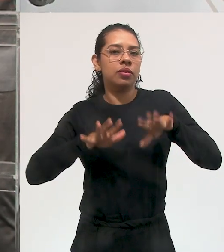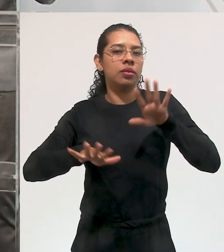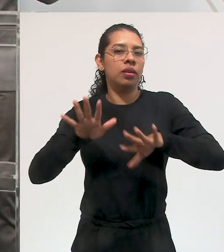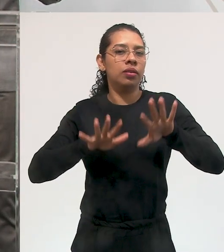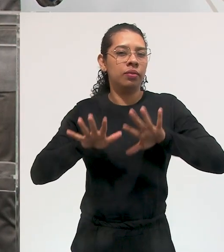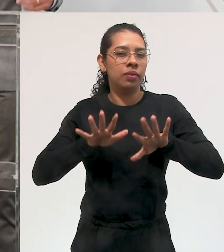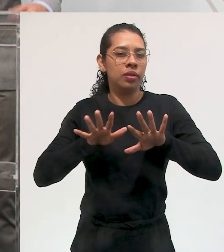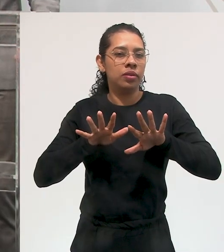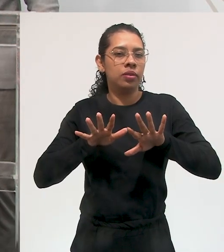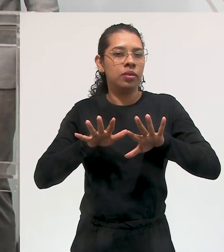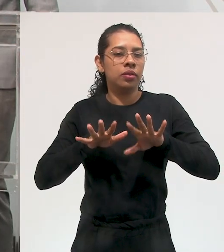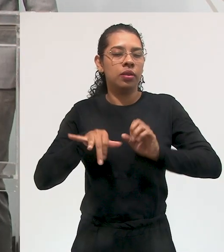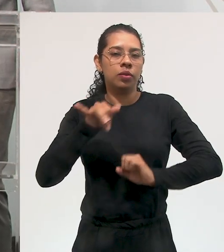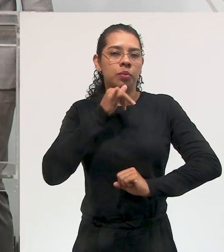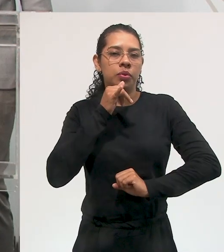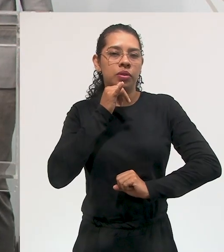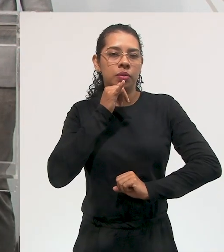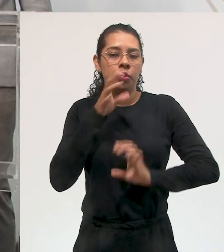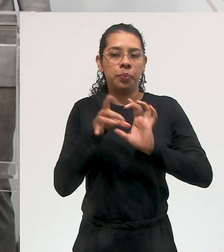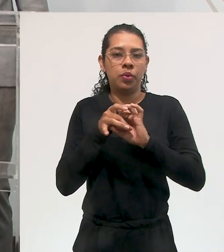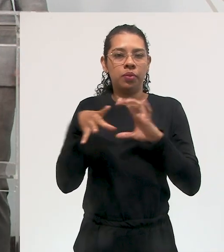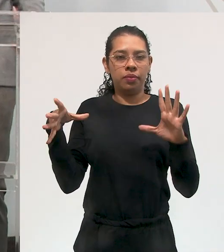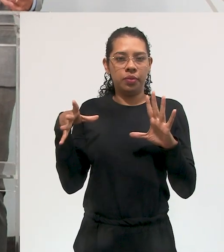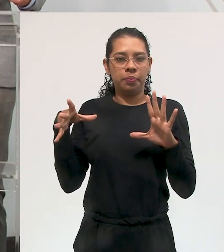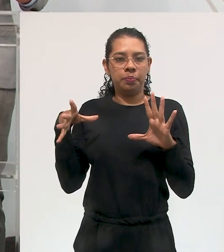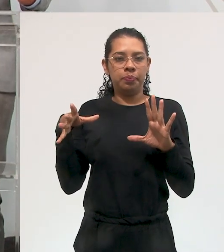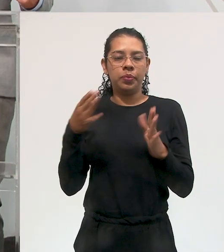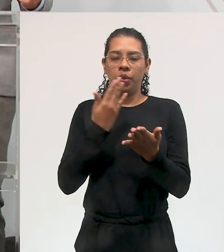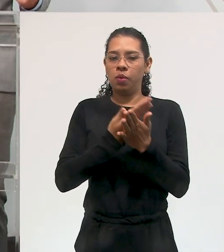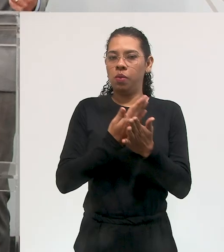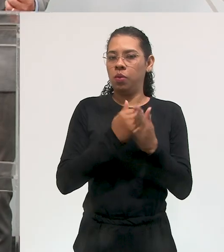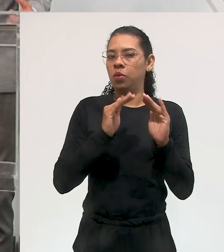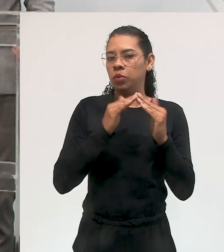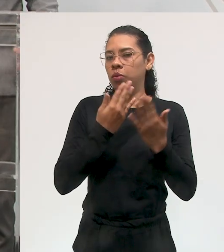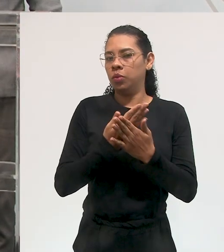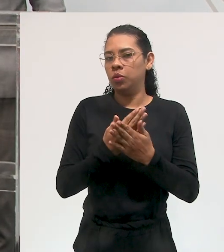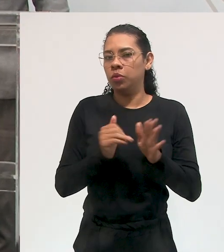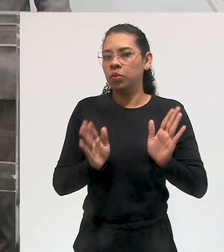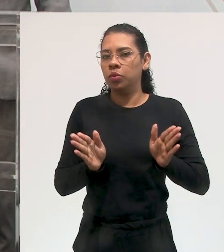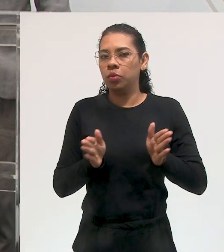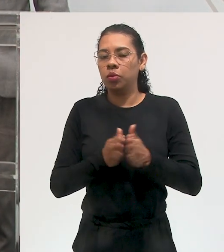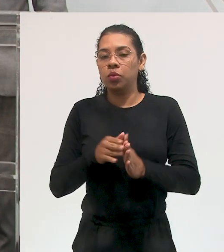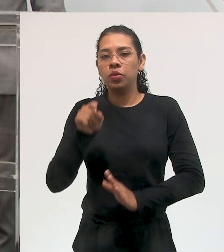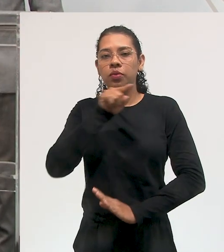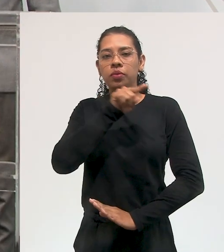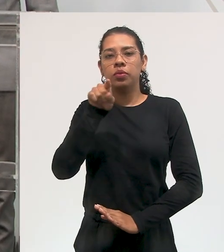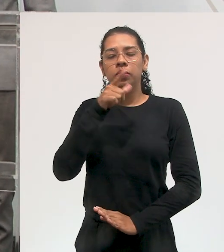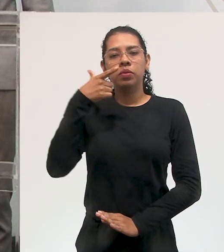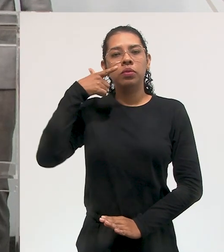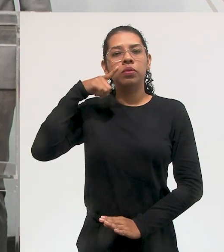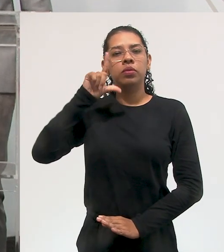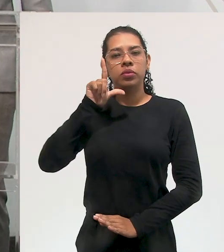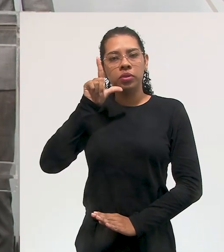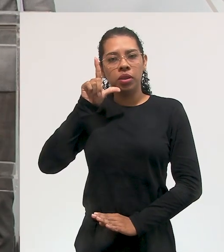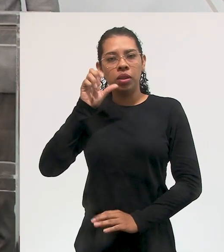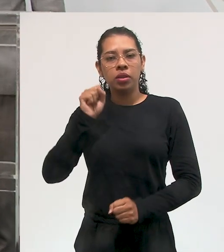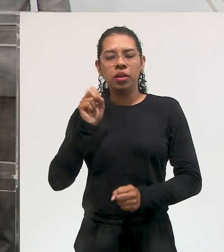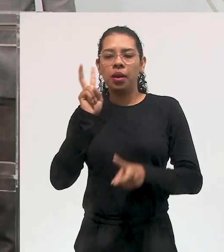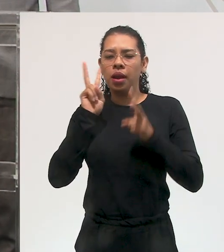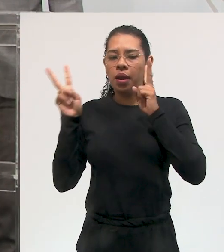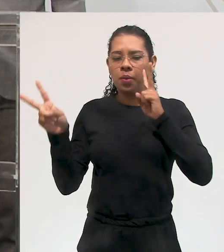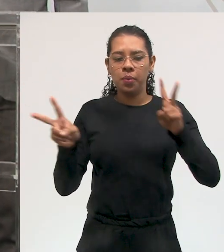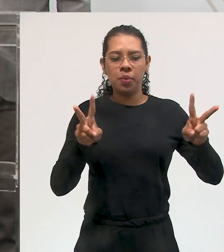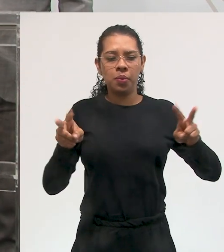você improvisar. Espontâneo é você saber o conteúdo e surge alguma problematização na aula e você consegue